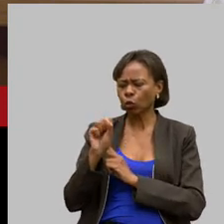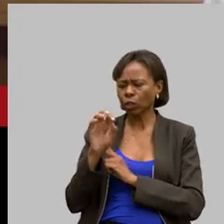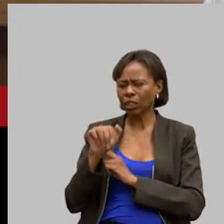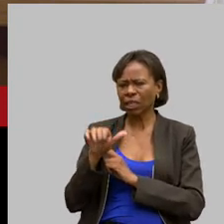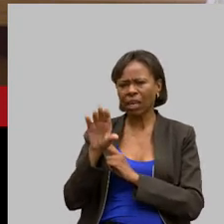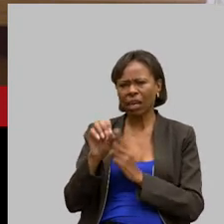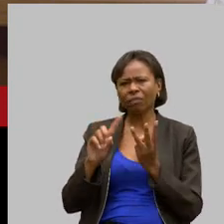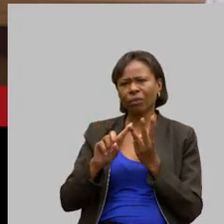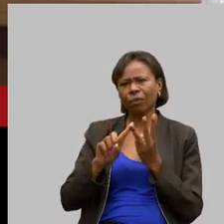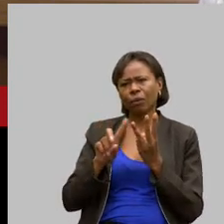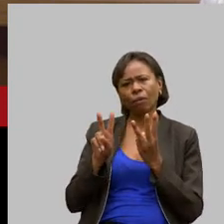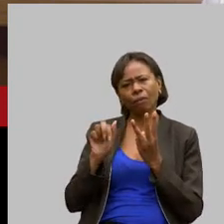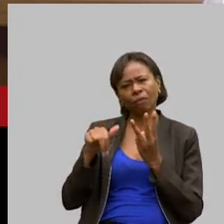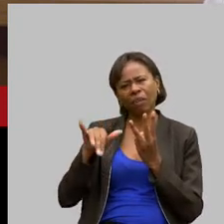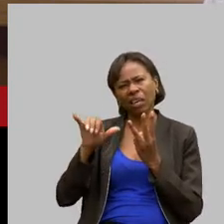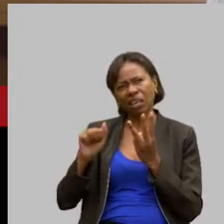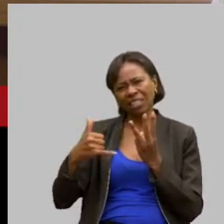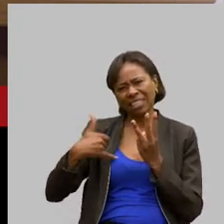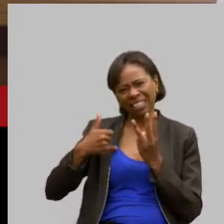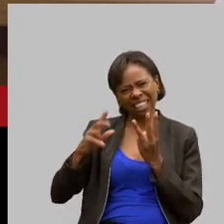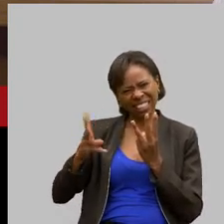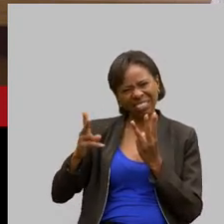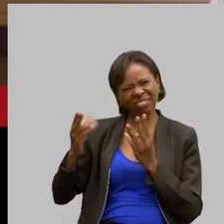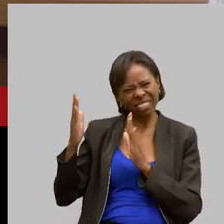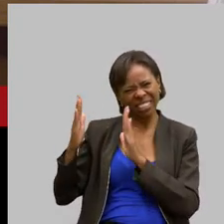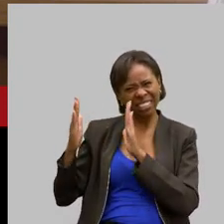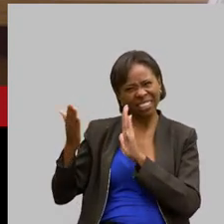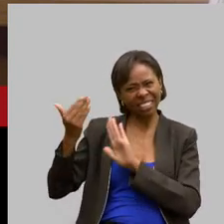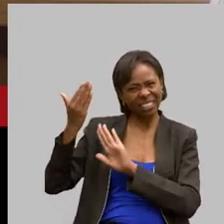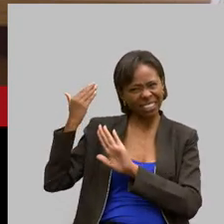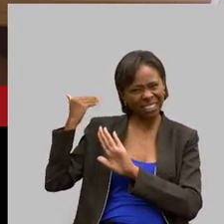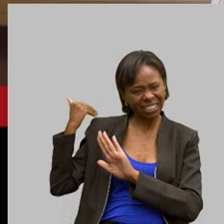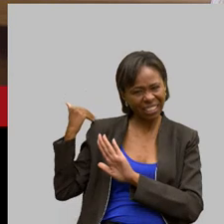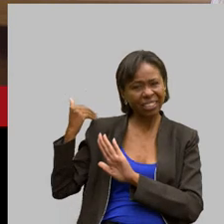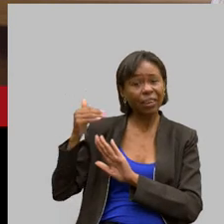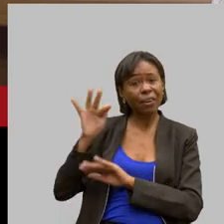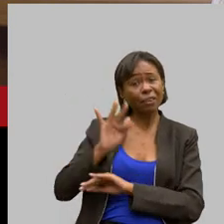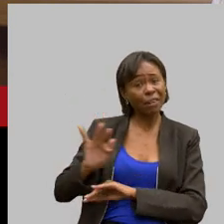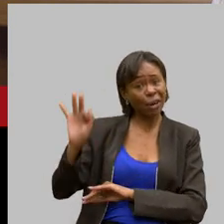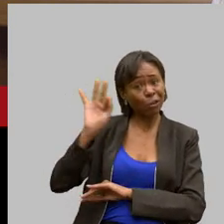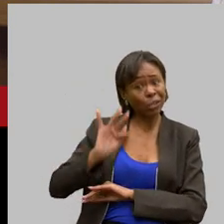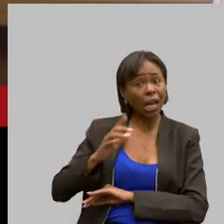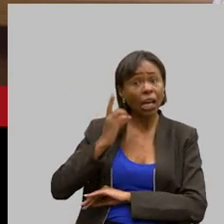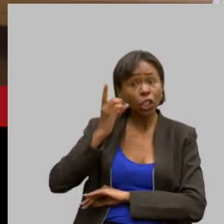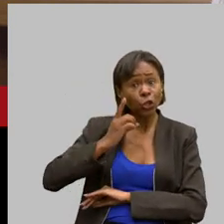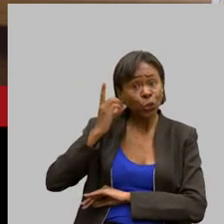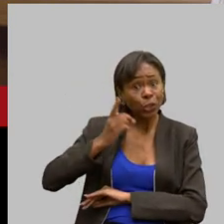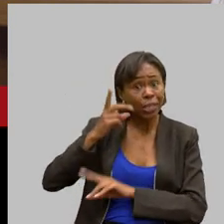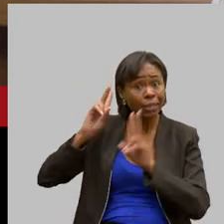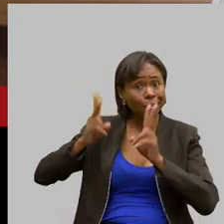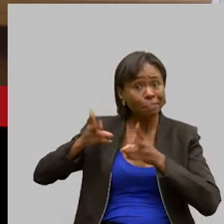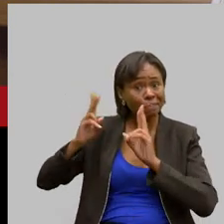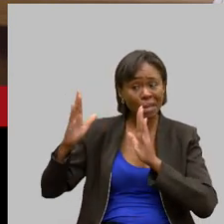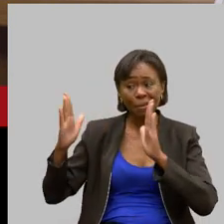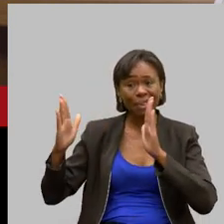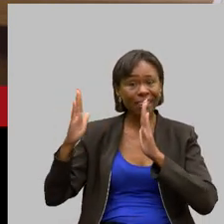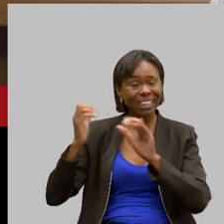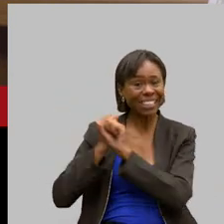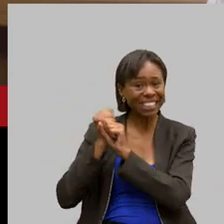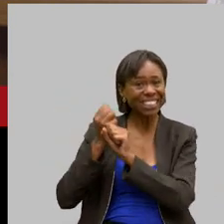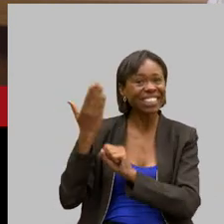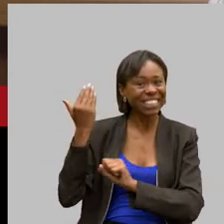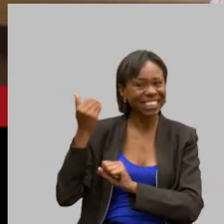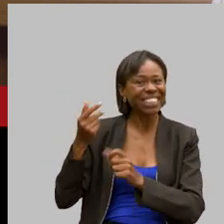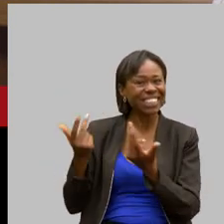nossa idade mas estivemos aí frequentando a faculdade de direito tudo na mesma época eu fico percebendo isso